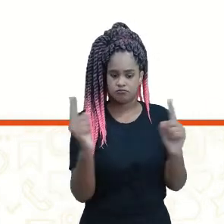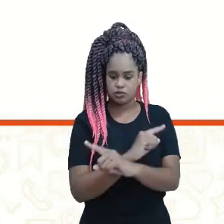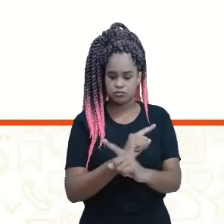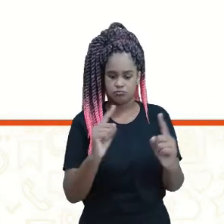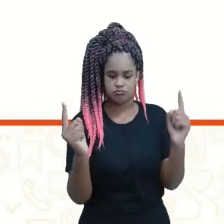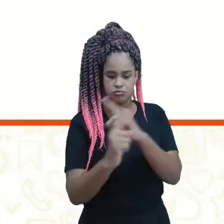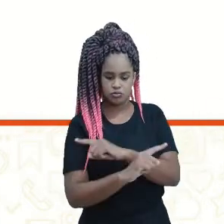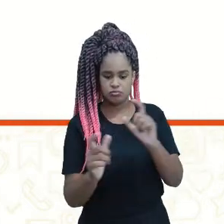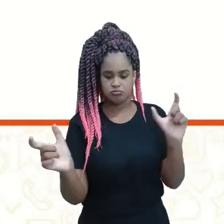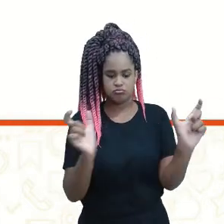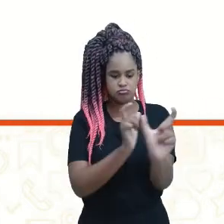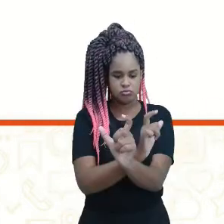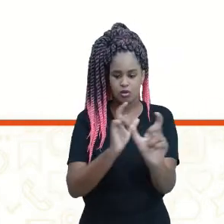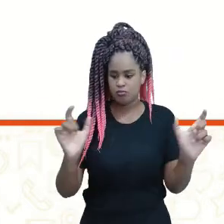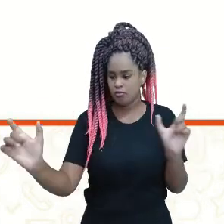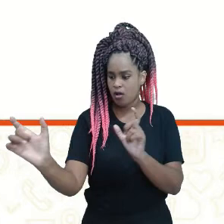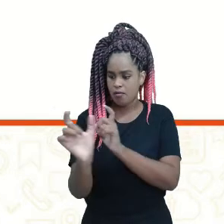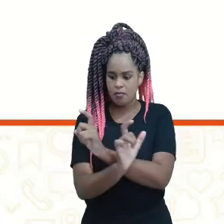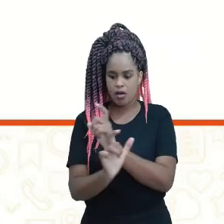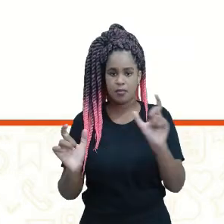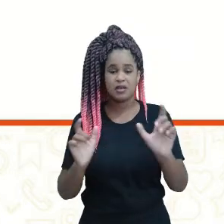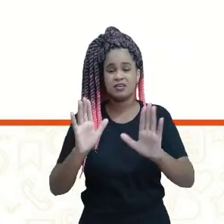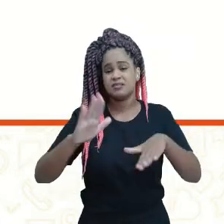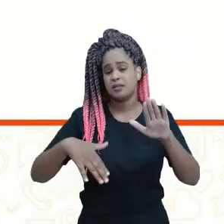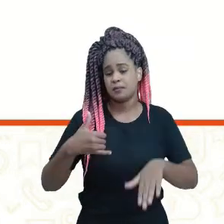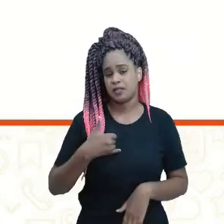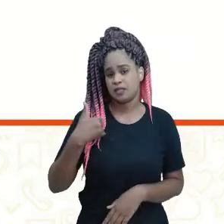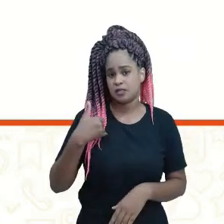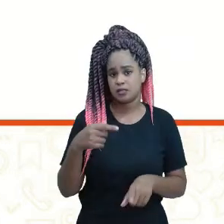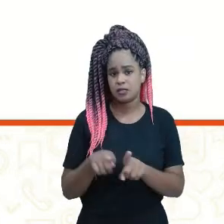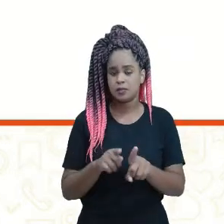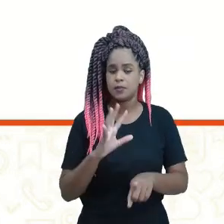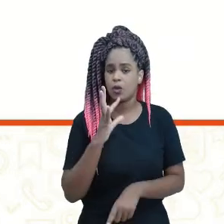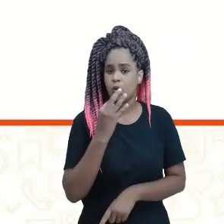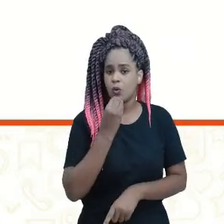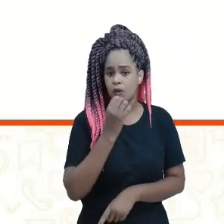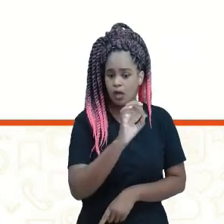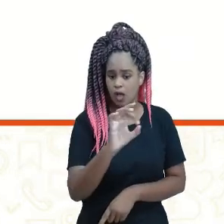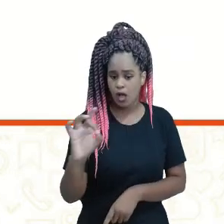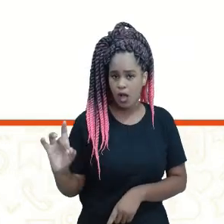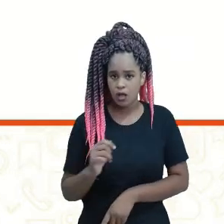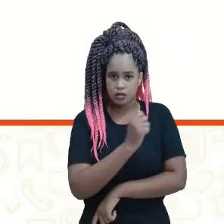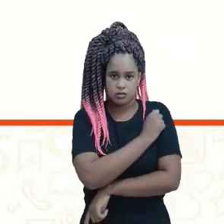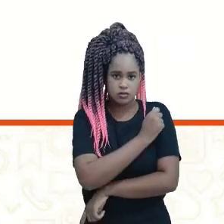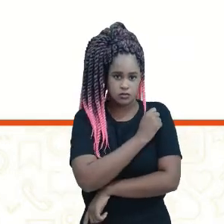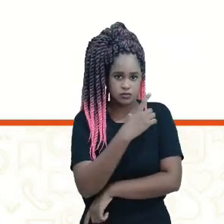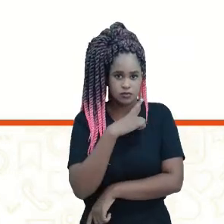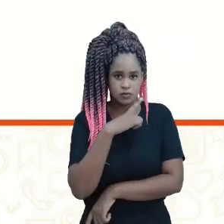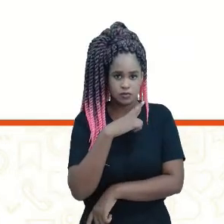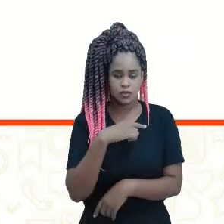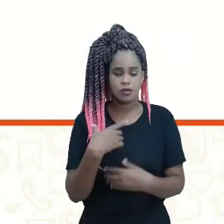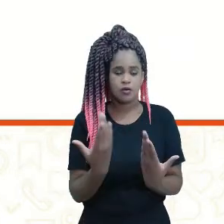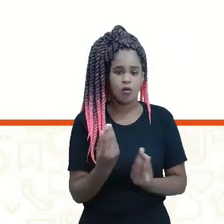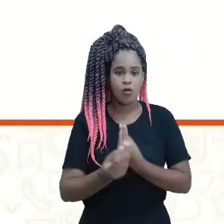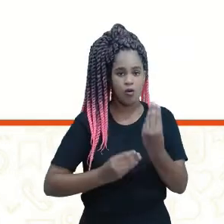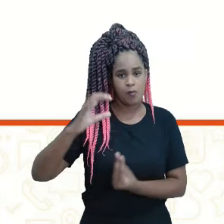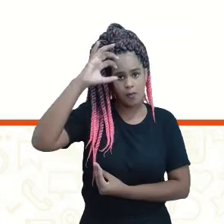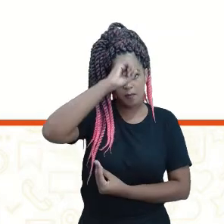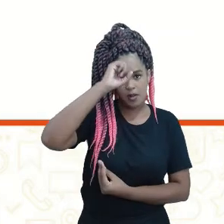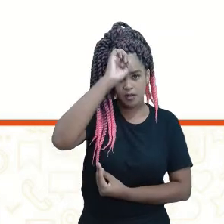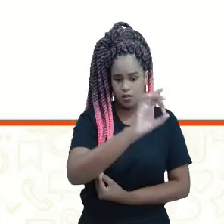vai mudar da idade, do grau de conhecimento, em que grau de aprendizagem esse estudante